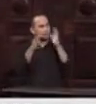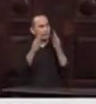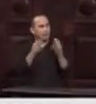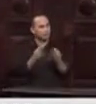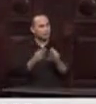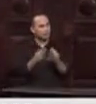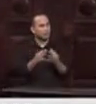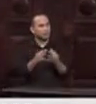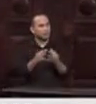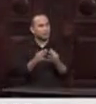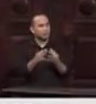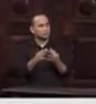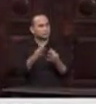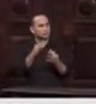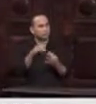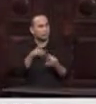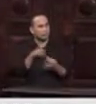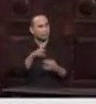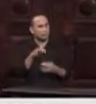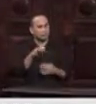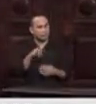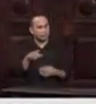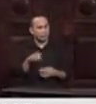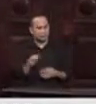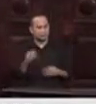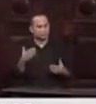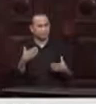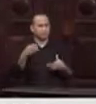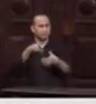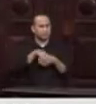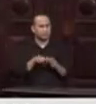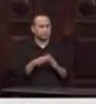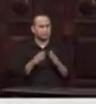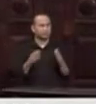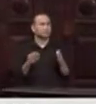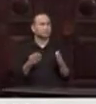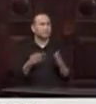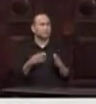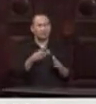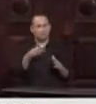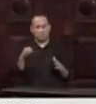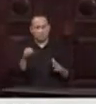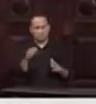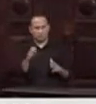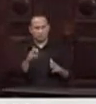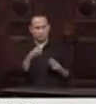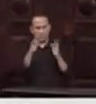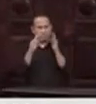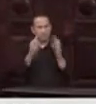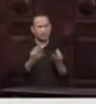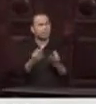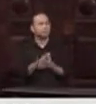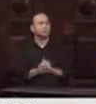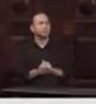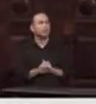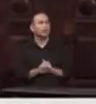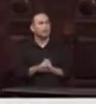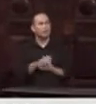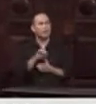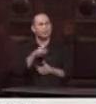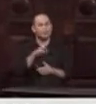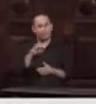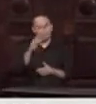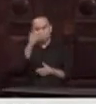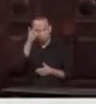sejam titularizadas das suas residências. Estou falando aqui, já disse, de cerca de 300 famílias, algo em torno de 1.500